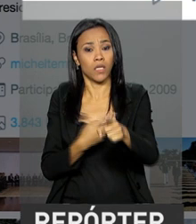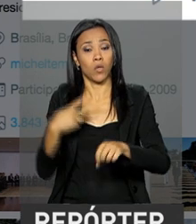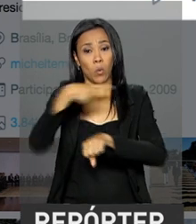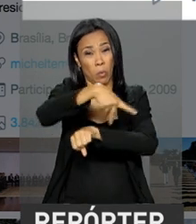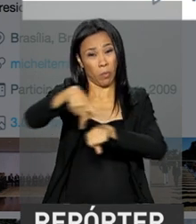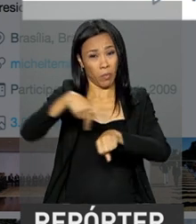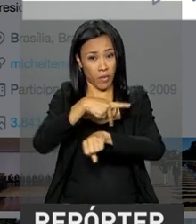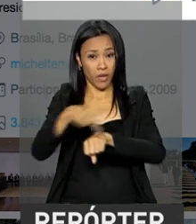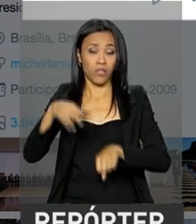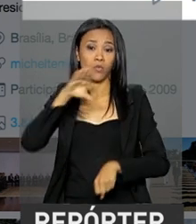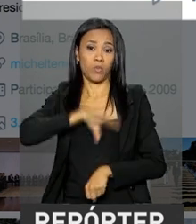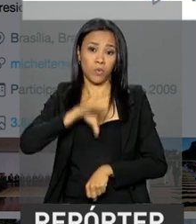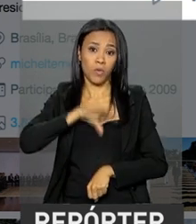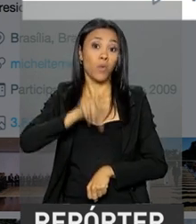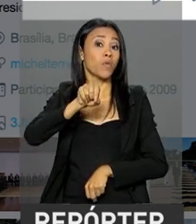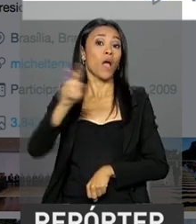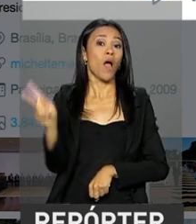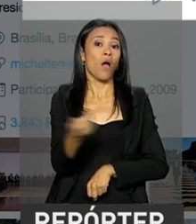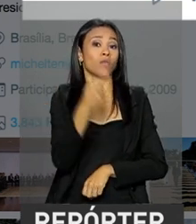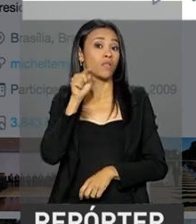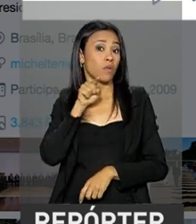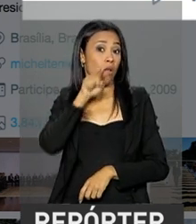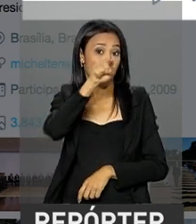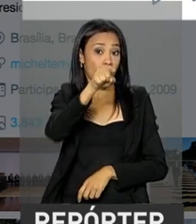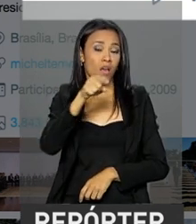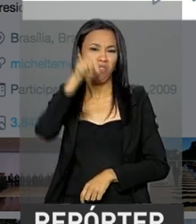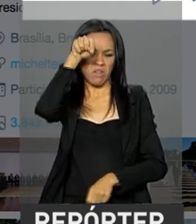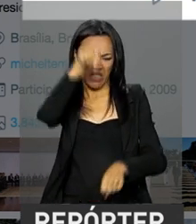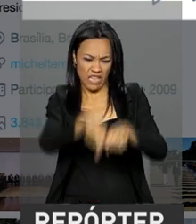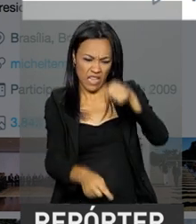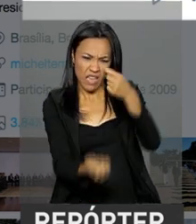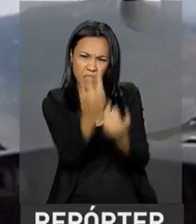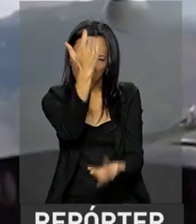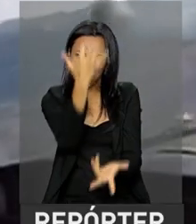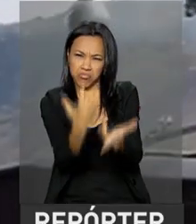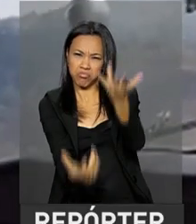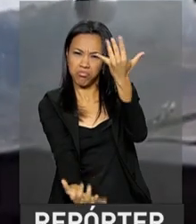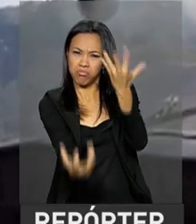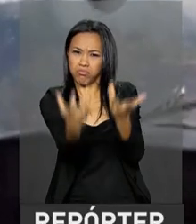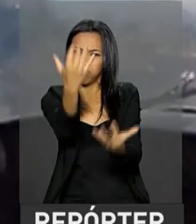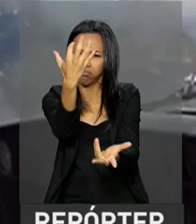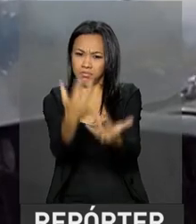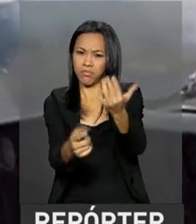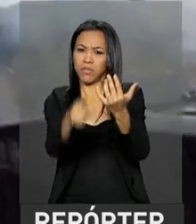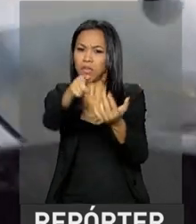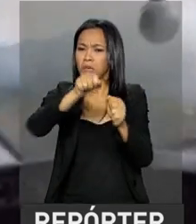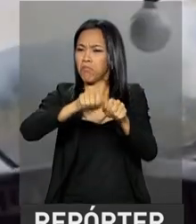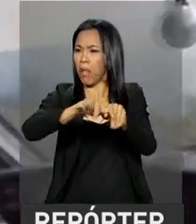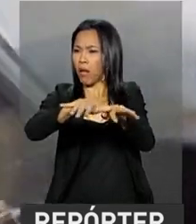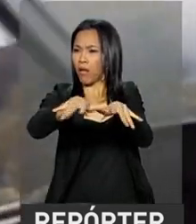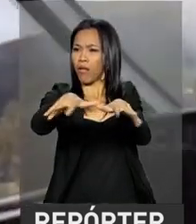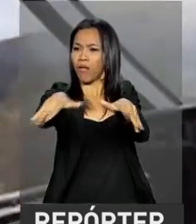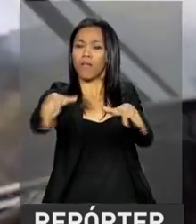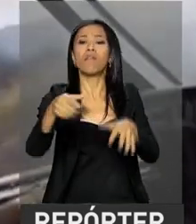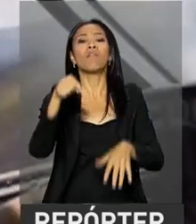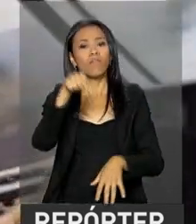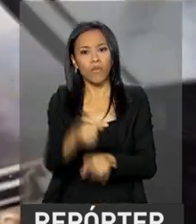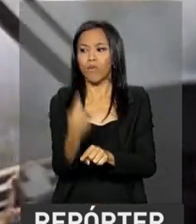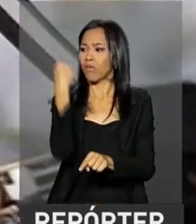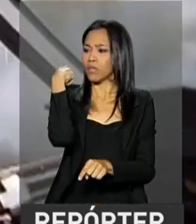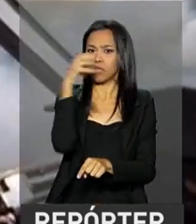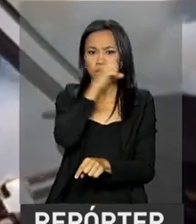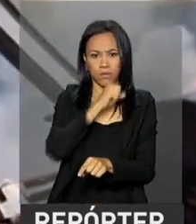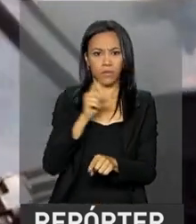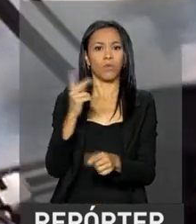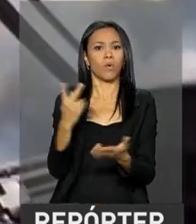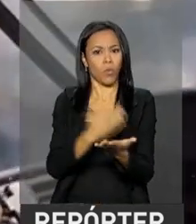tragédia o incêndio Florestal que atingiu o país esse incêndio ele começou nesse final de semana atingiu